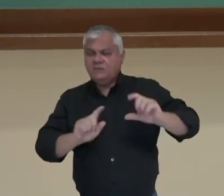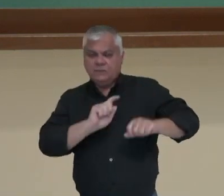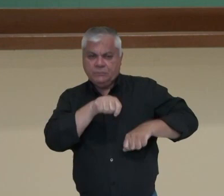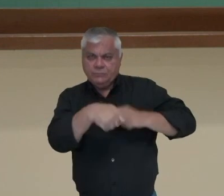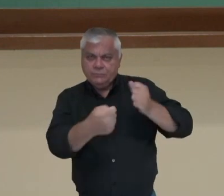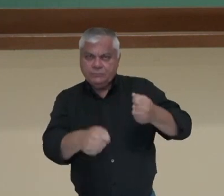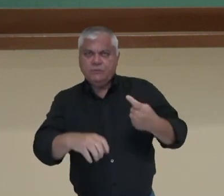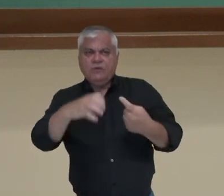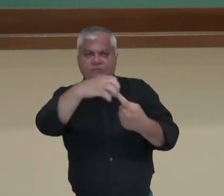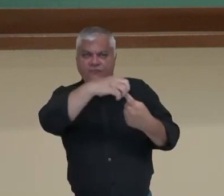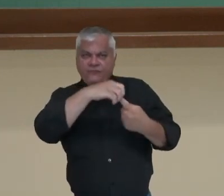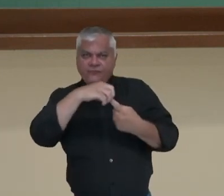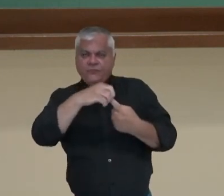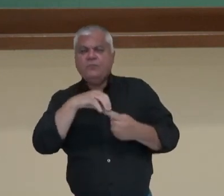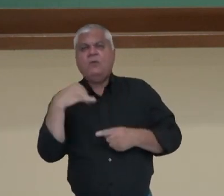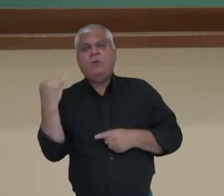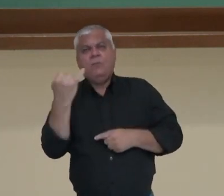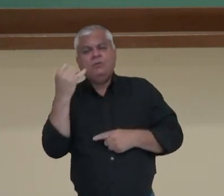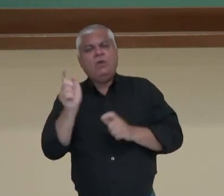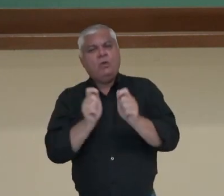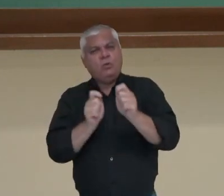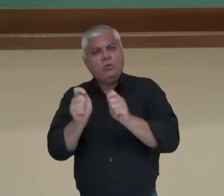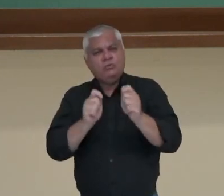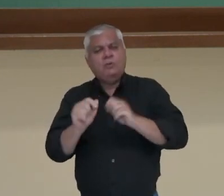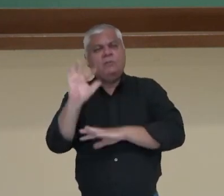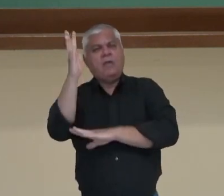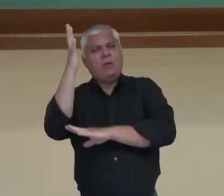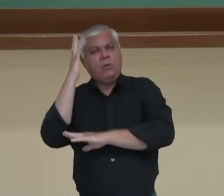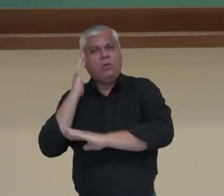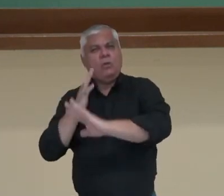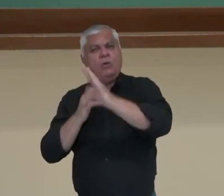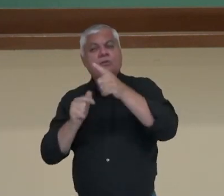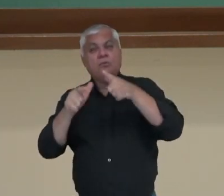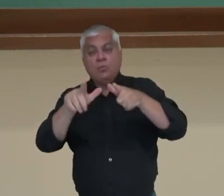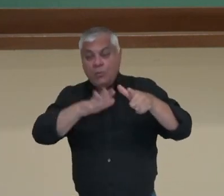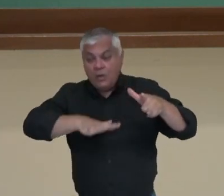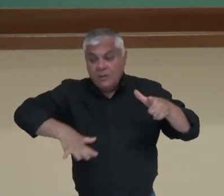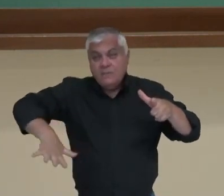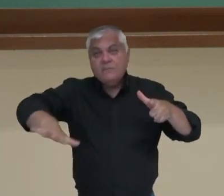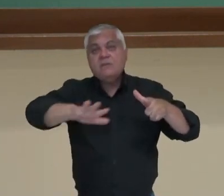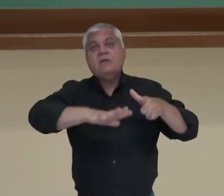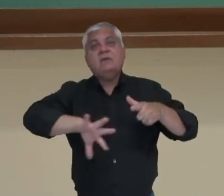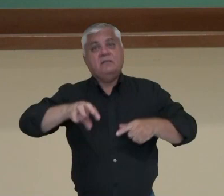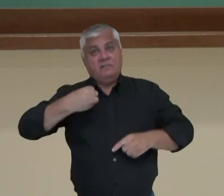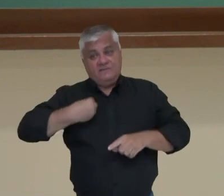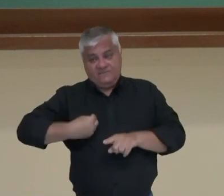fungo, compreendemos a importância econômica, ecológica e sanitária desse grupo de seres